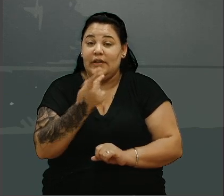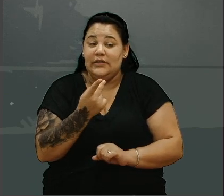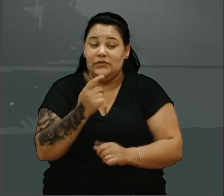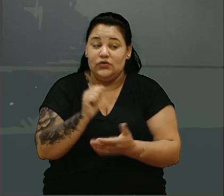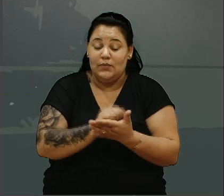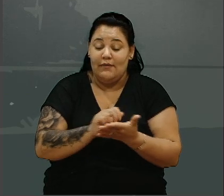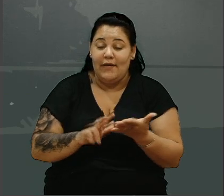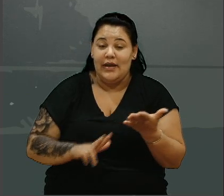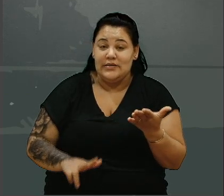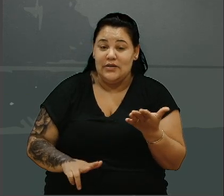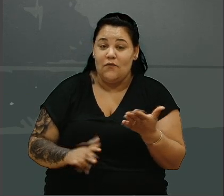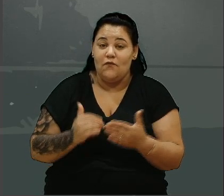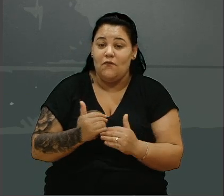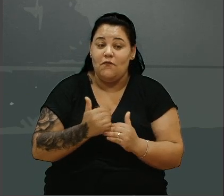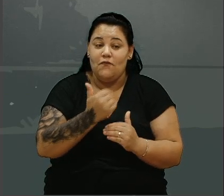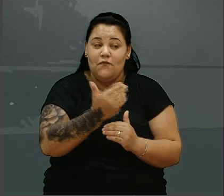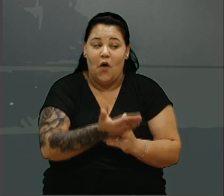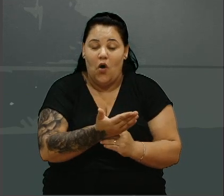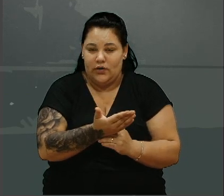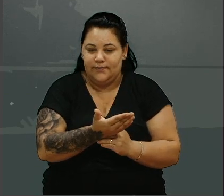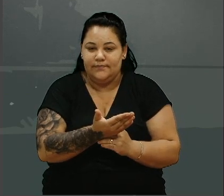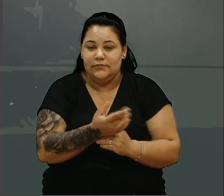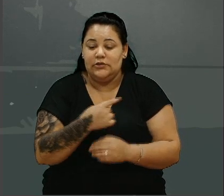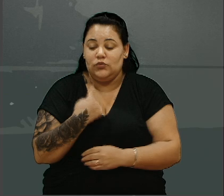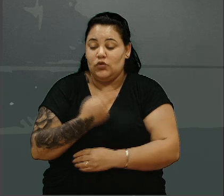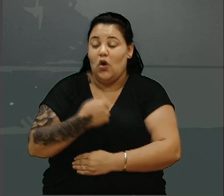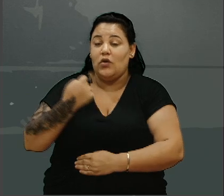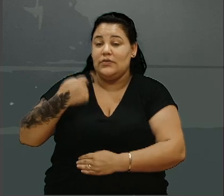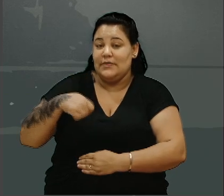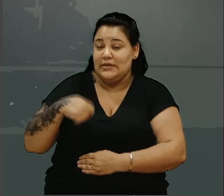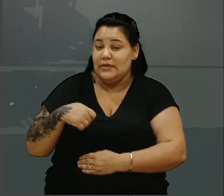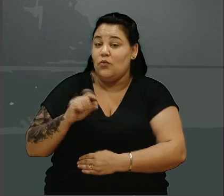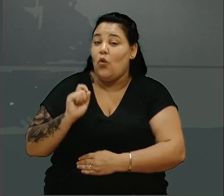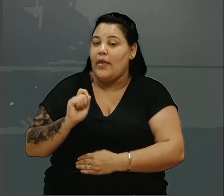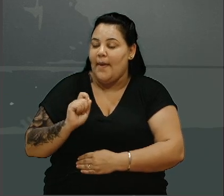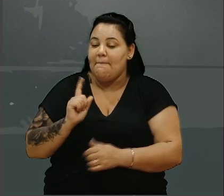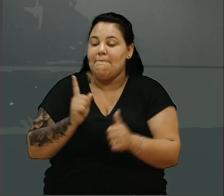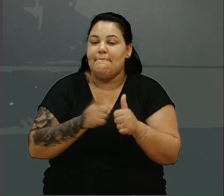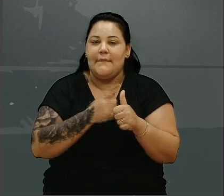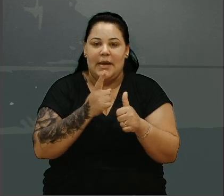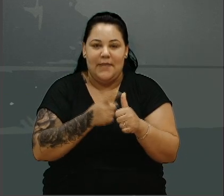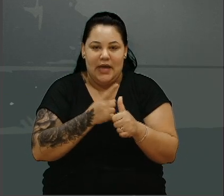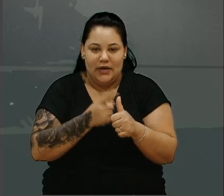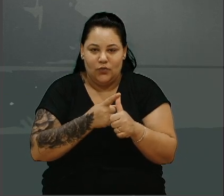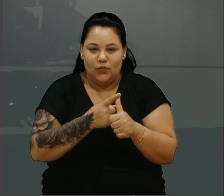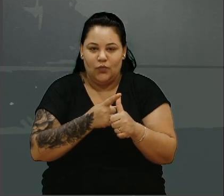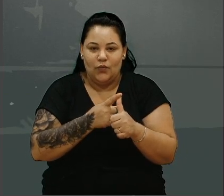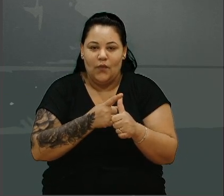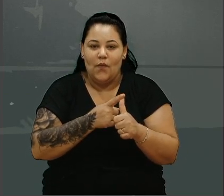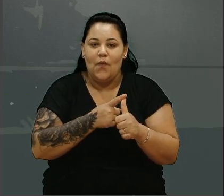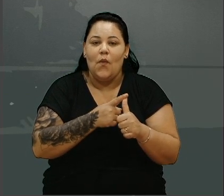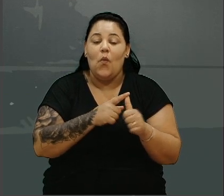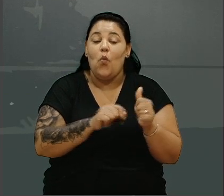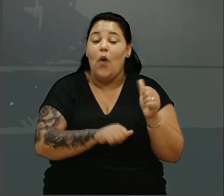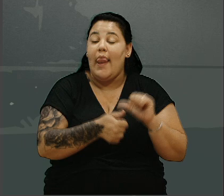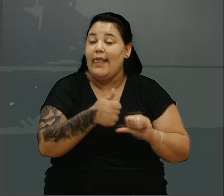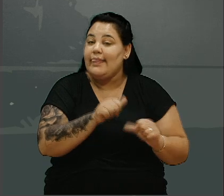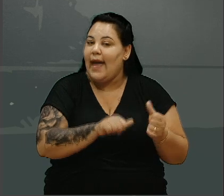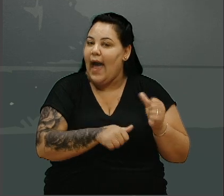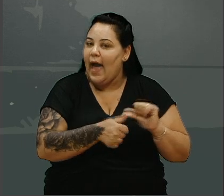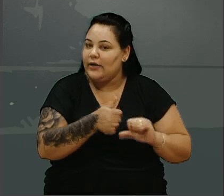externa. Então, nós temos que, primeiro, qualificar os